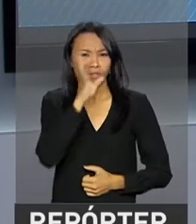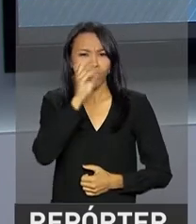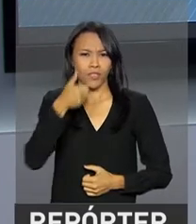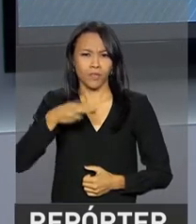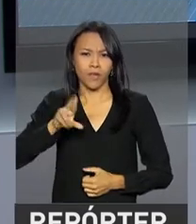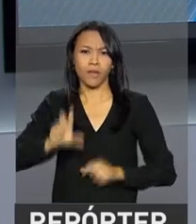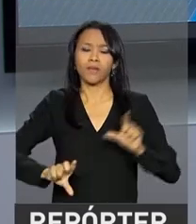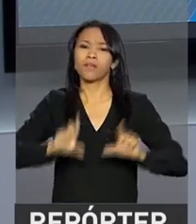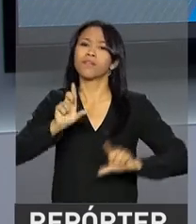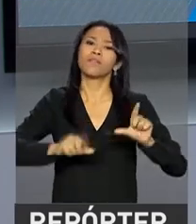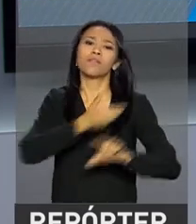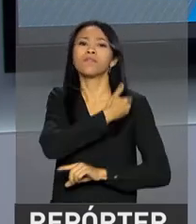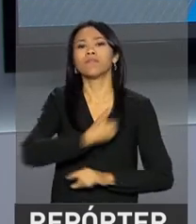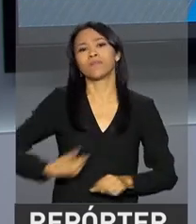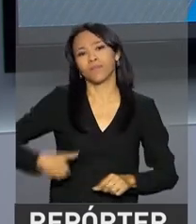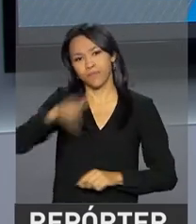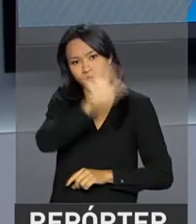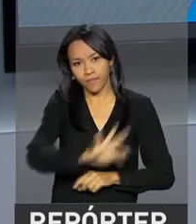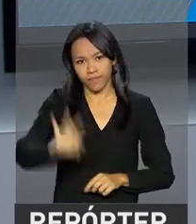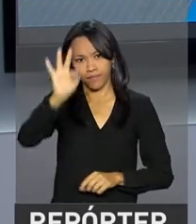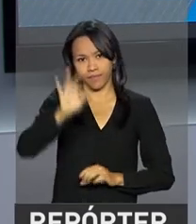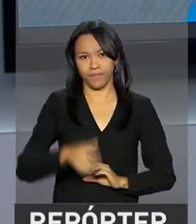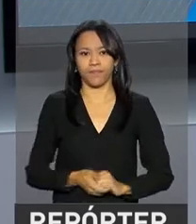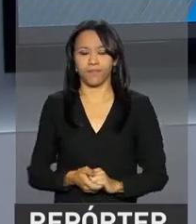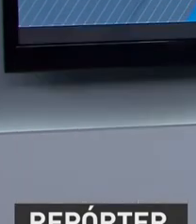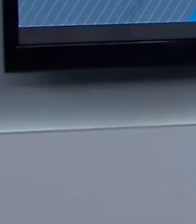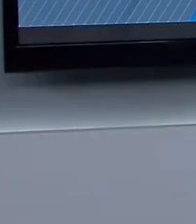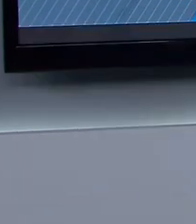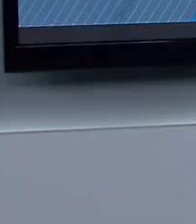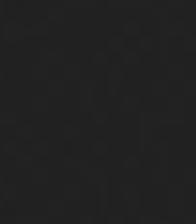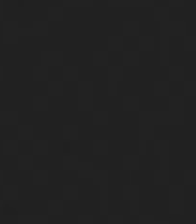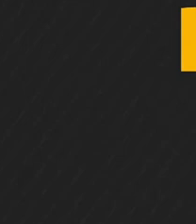com a gente aqui na nbr a tv do governo federal